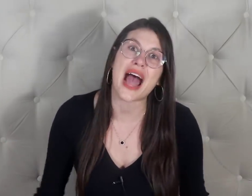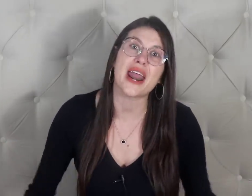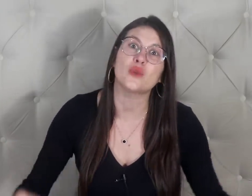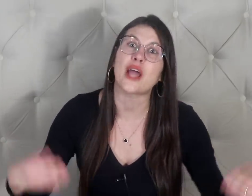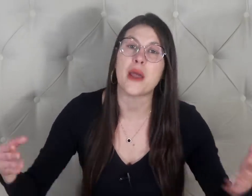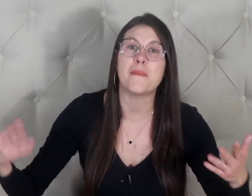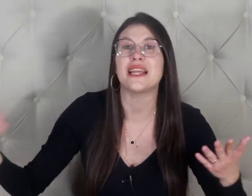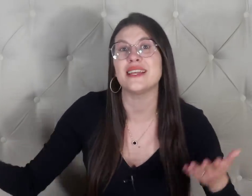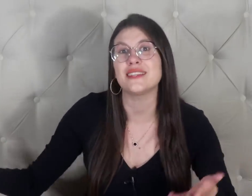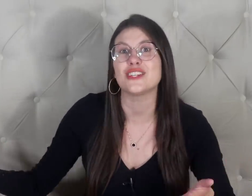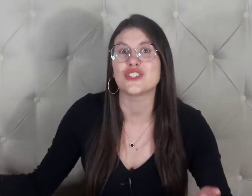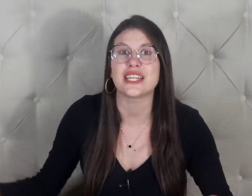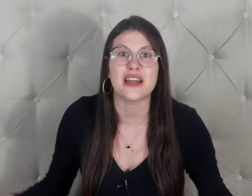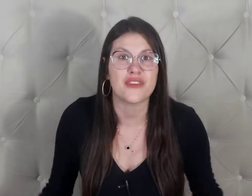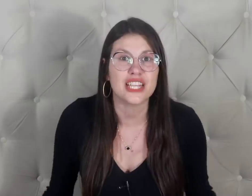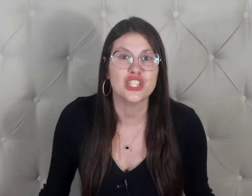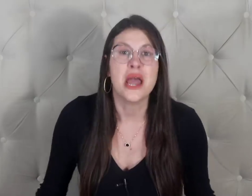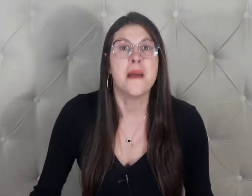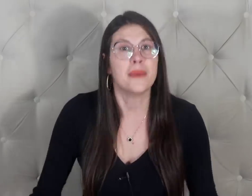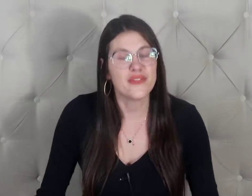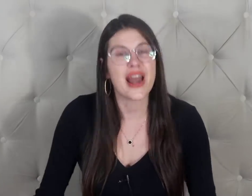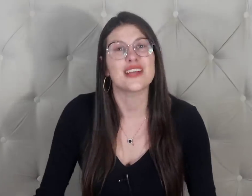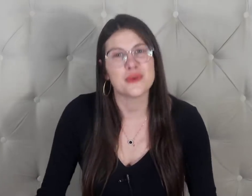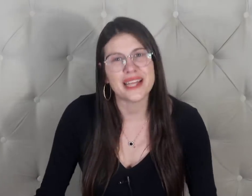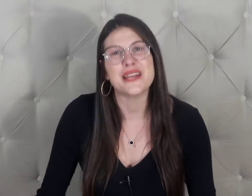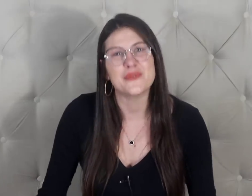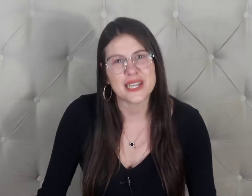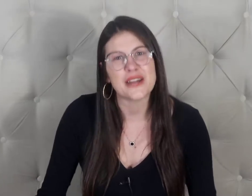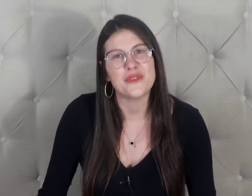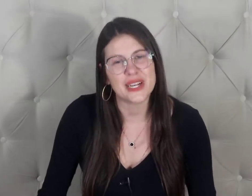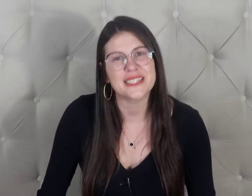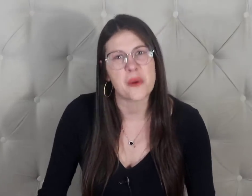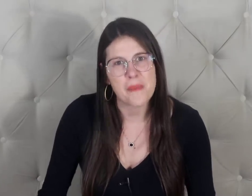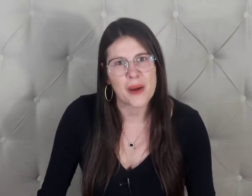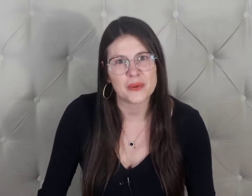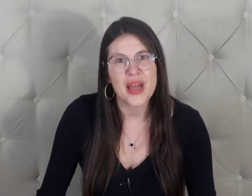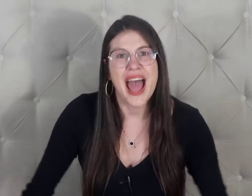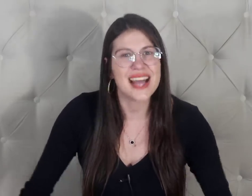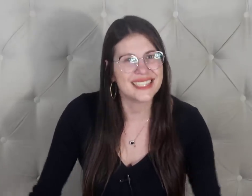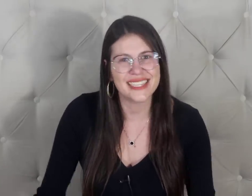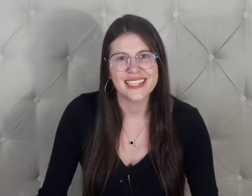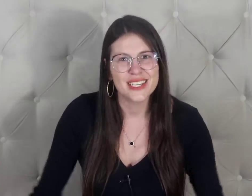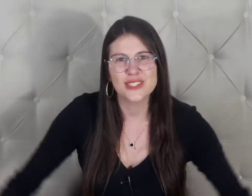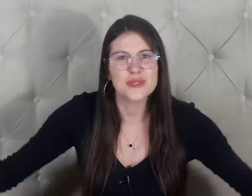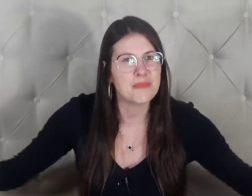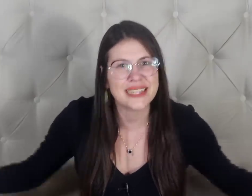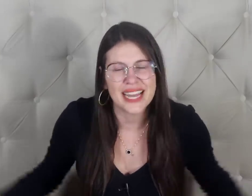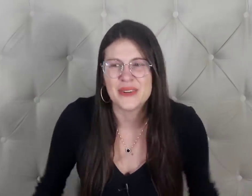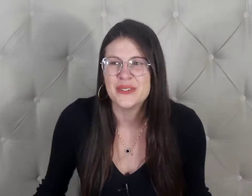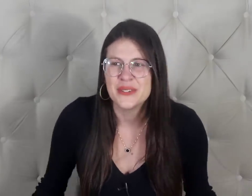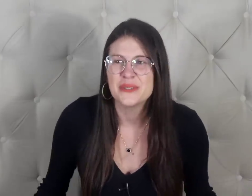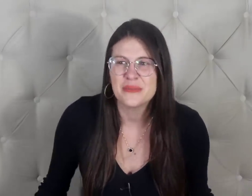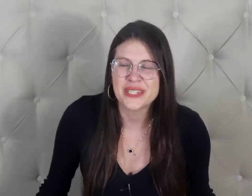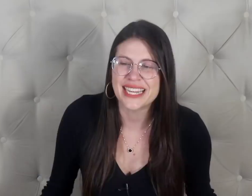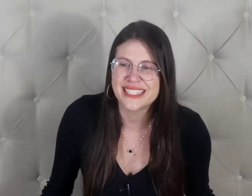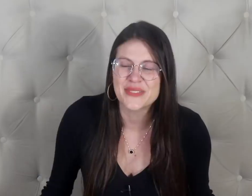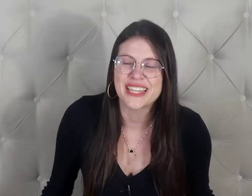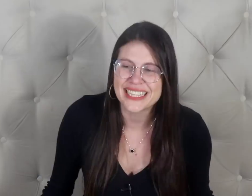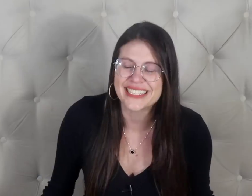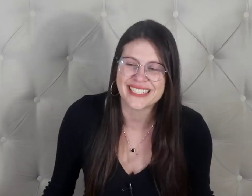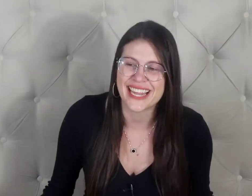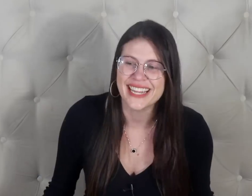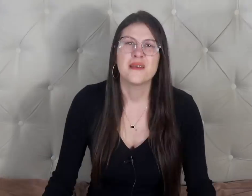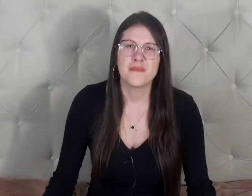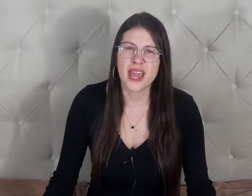dando lugar ao tal representante da Davat para falar sobre a denúncia da Folha de São Paulo. Assim, de supetão, porque eles